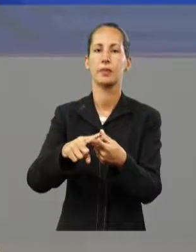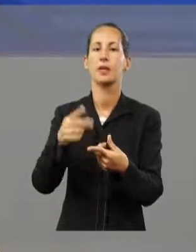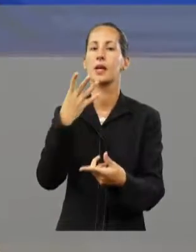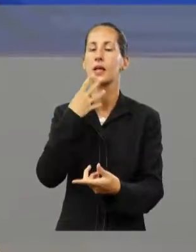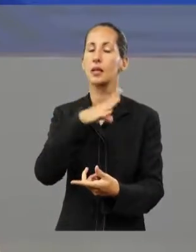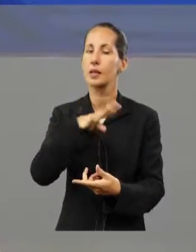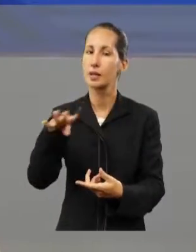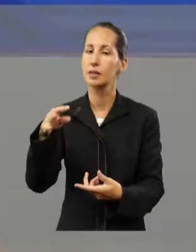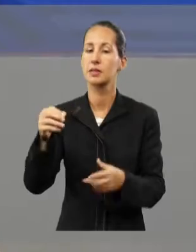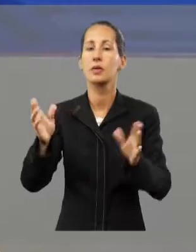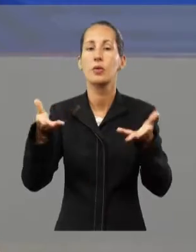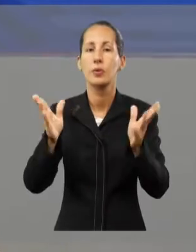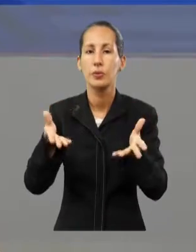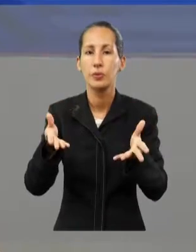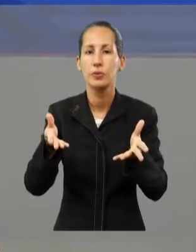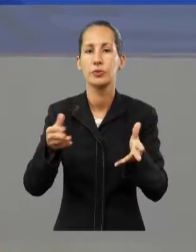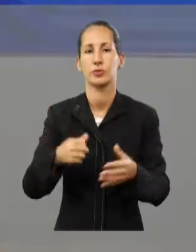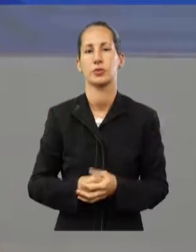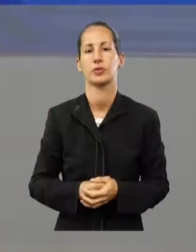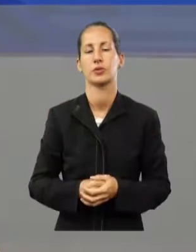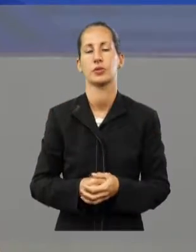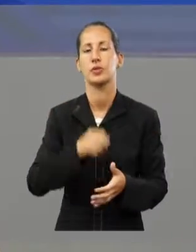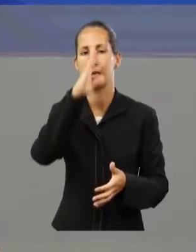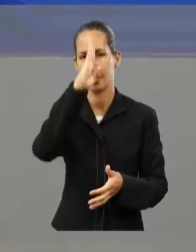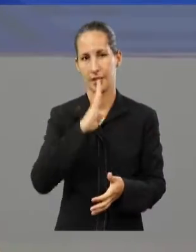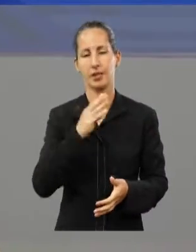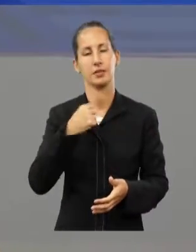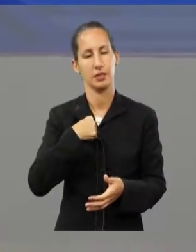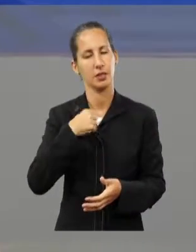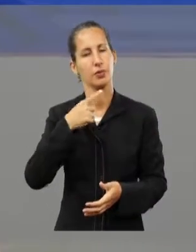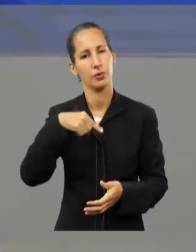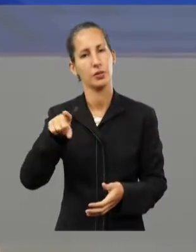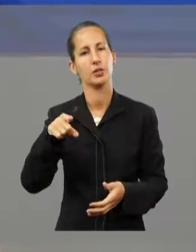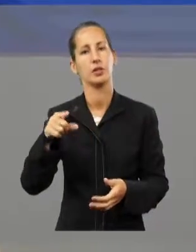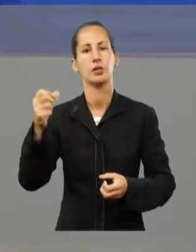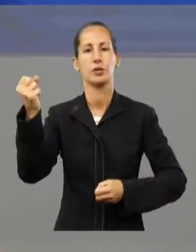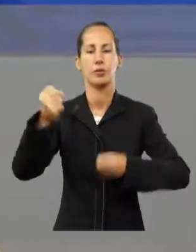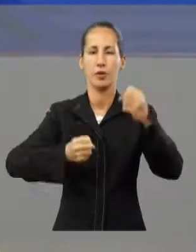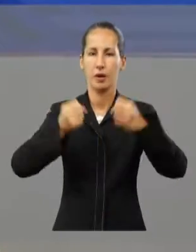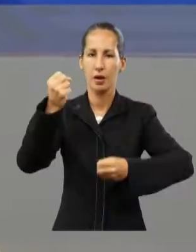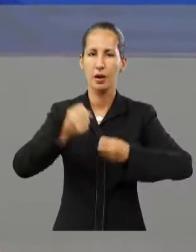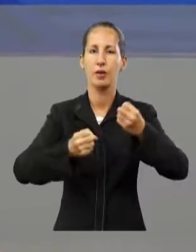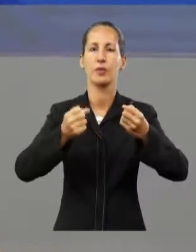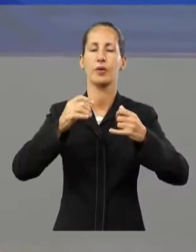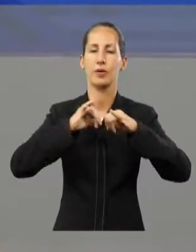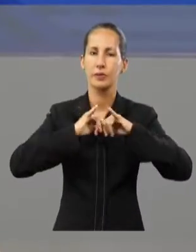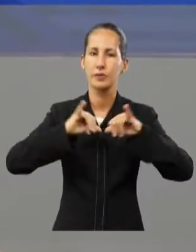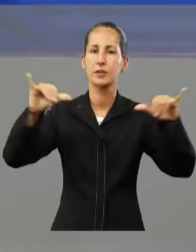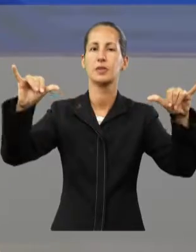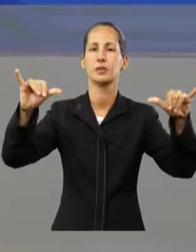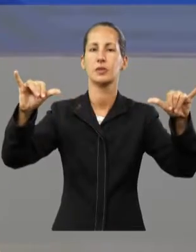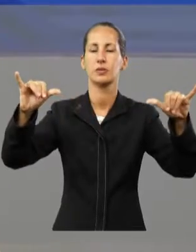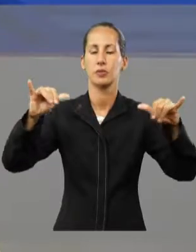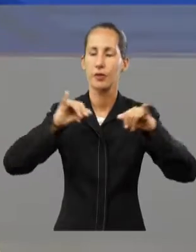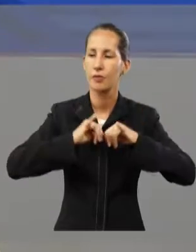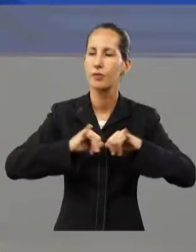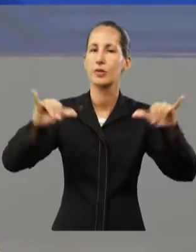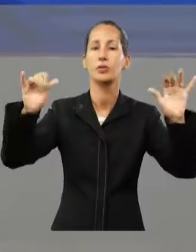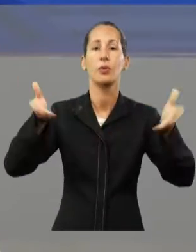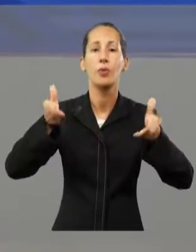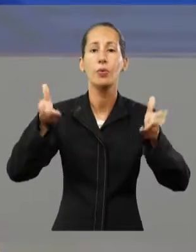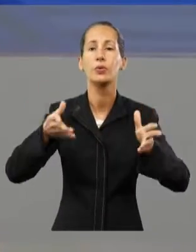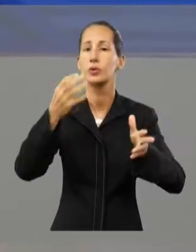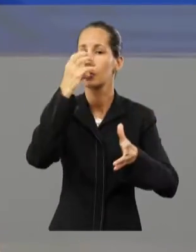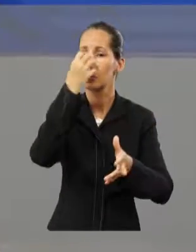criança. Que hoje o circo é de graça. E eu vou no carro de som, Mara, divulgar hoje